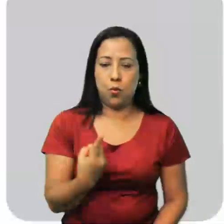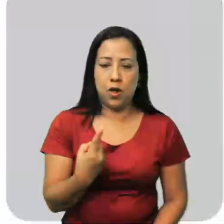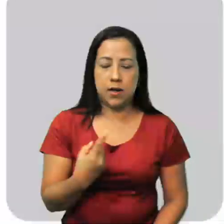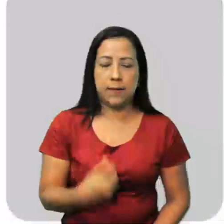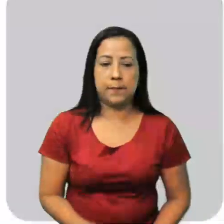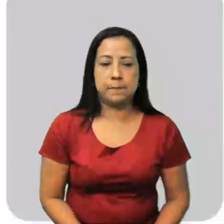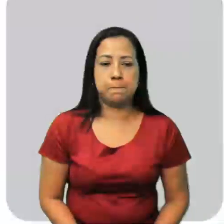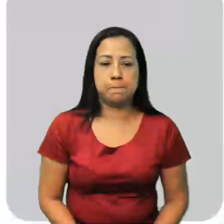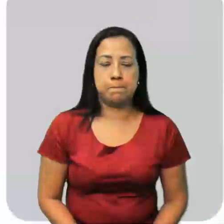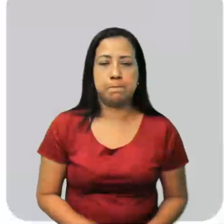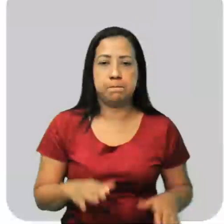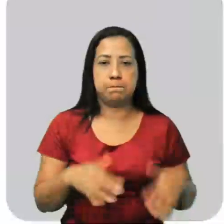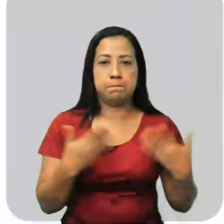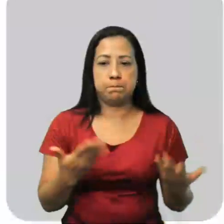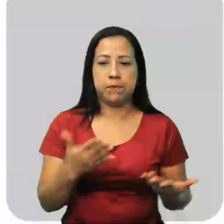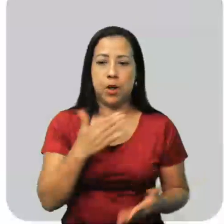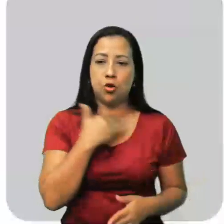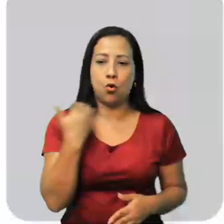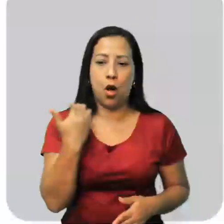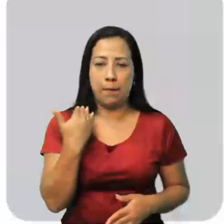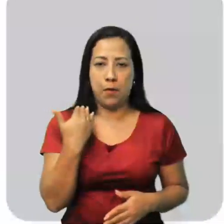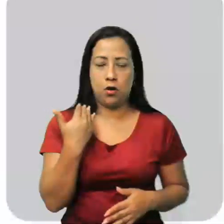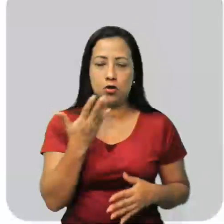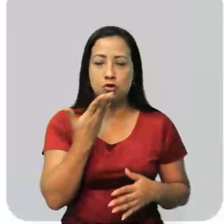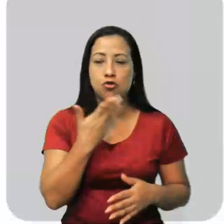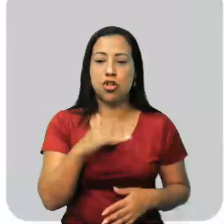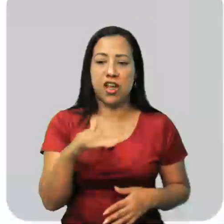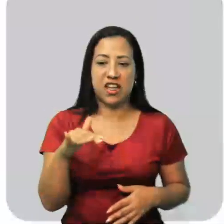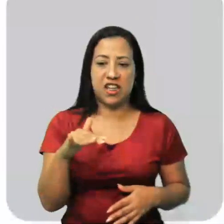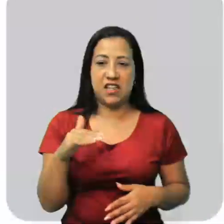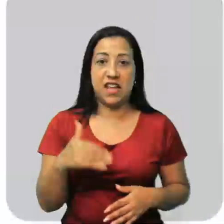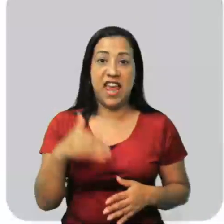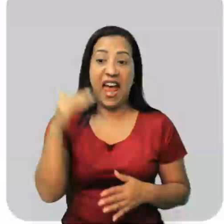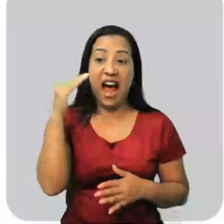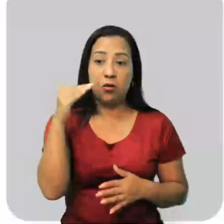Quando a mortalidade infantil é alta, significa dizer que o país é pobre.